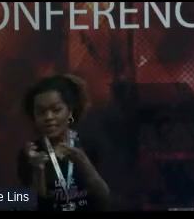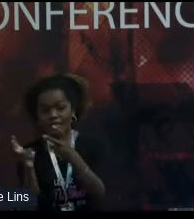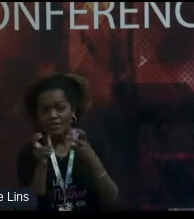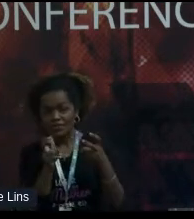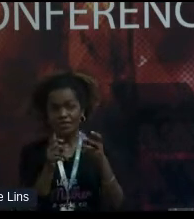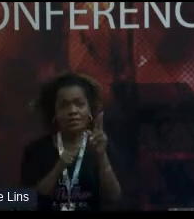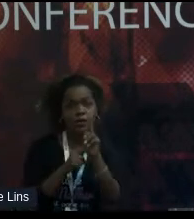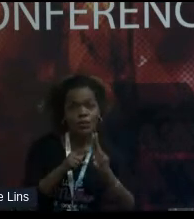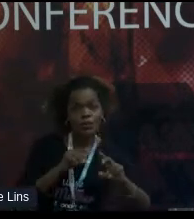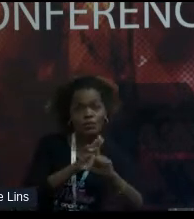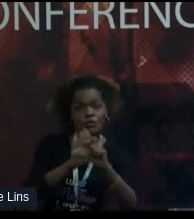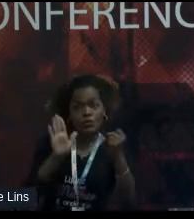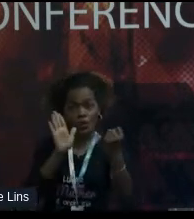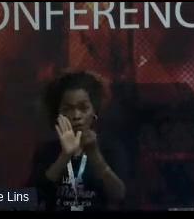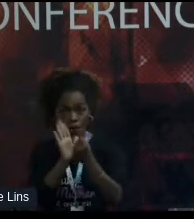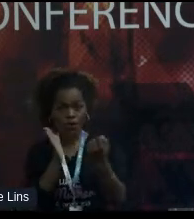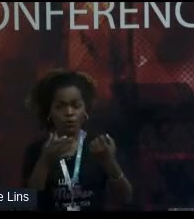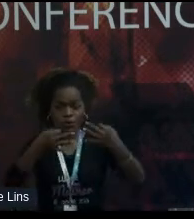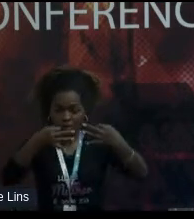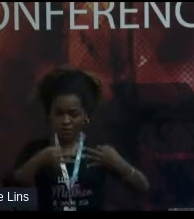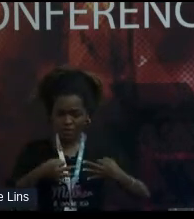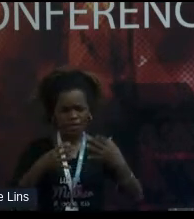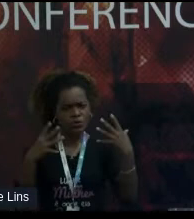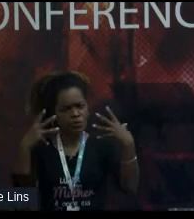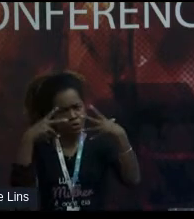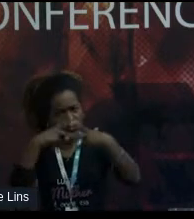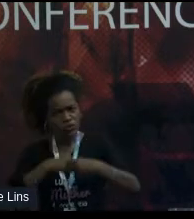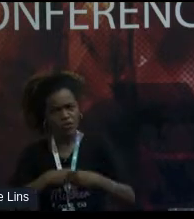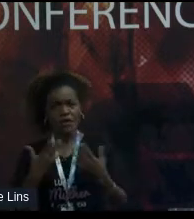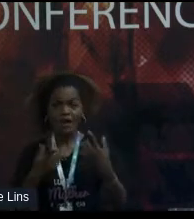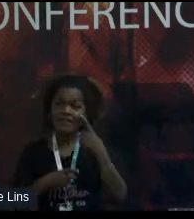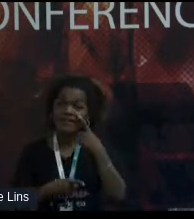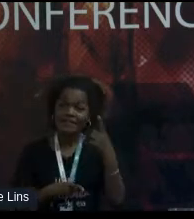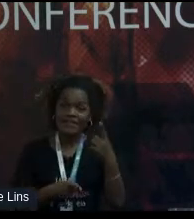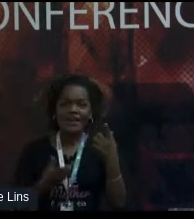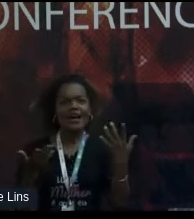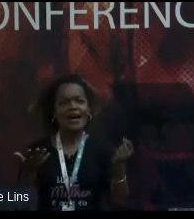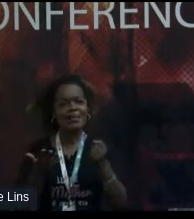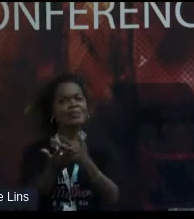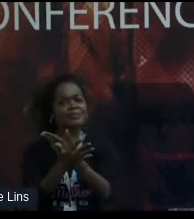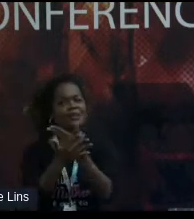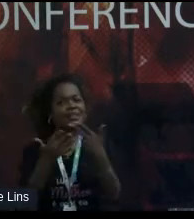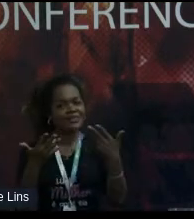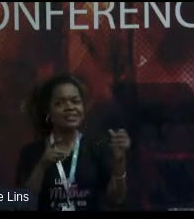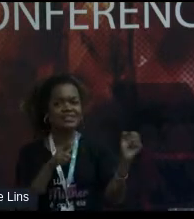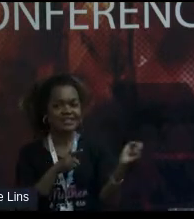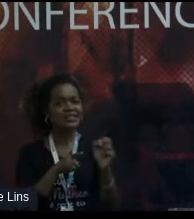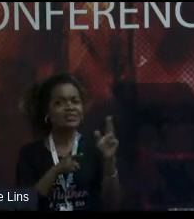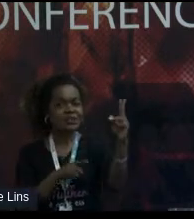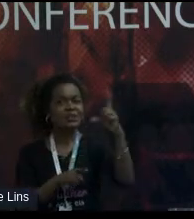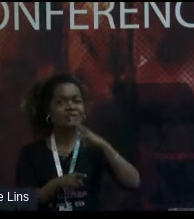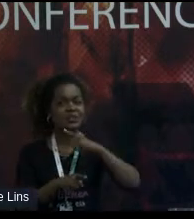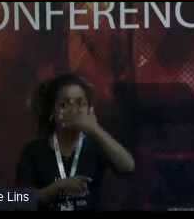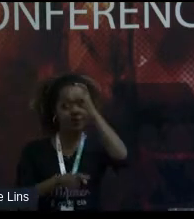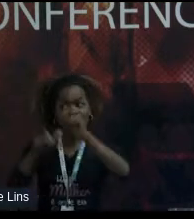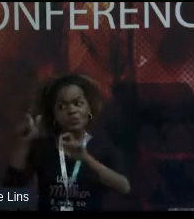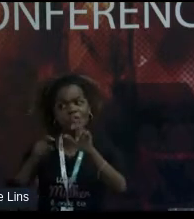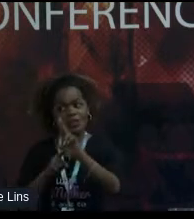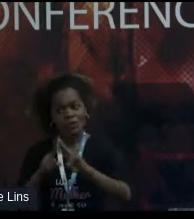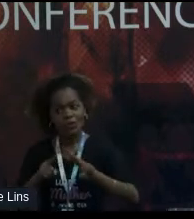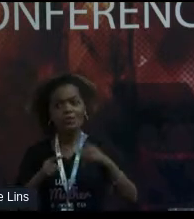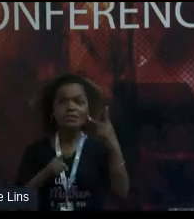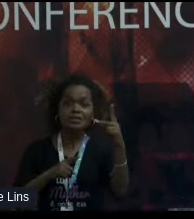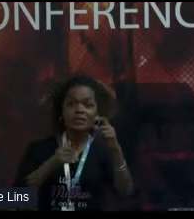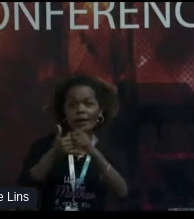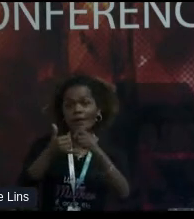as descrições, tudo direitinho, bonitinho, olha quanto benefício, quanto valor a gente usa para quem usa o nosso aplicativo ou o